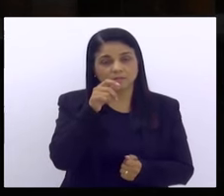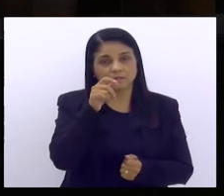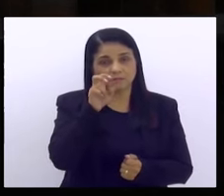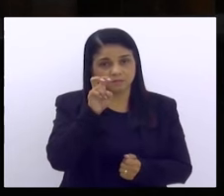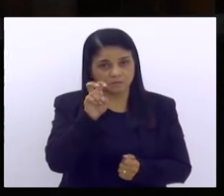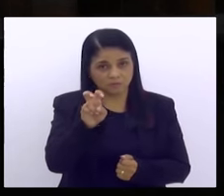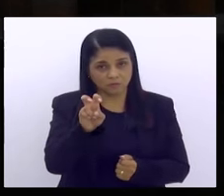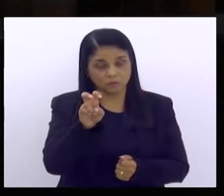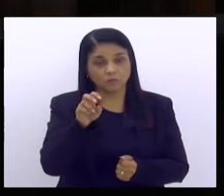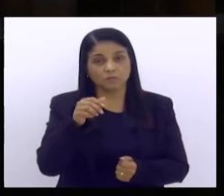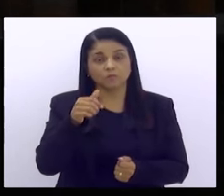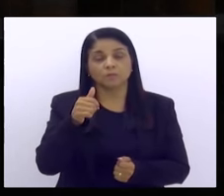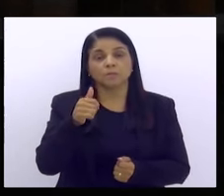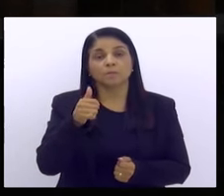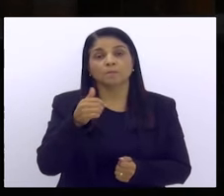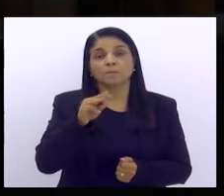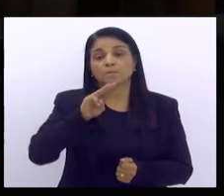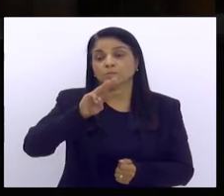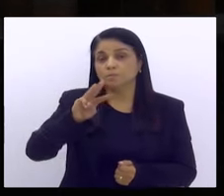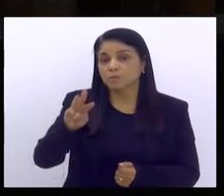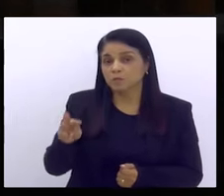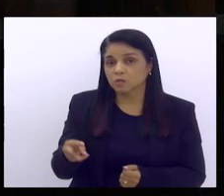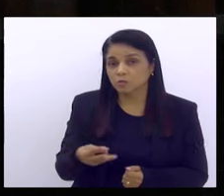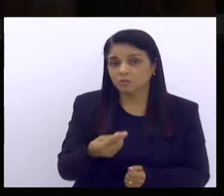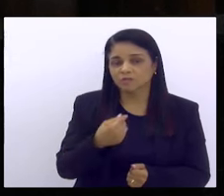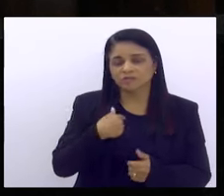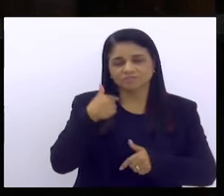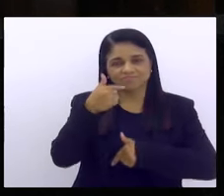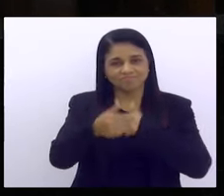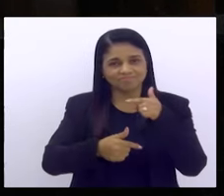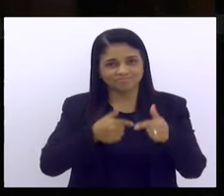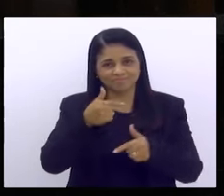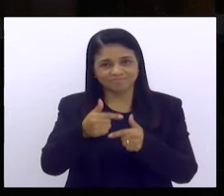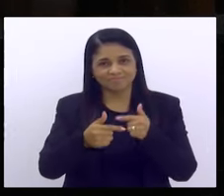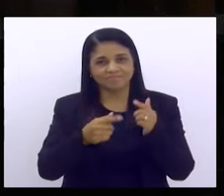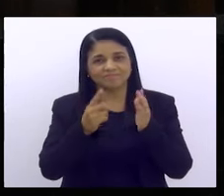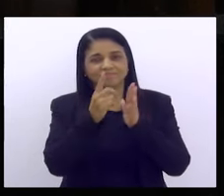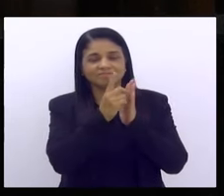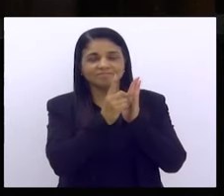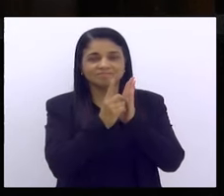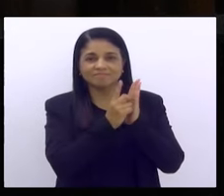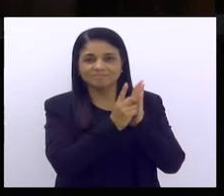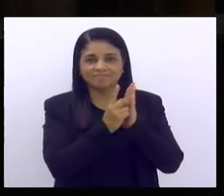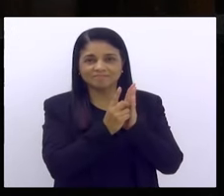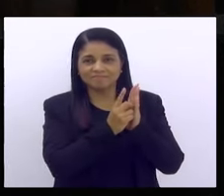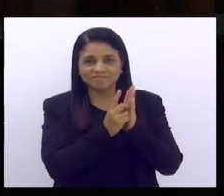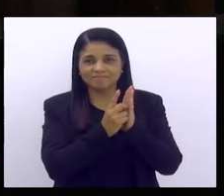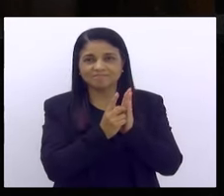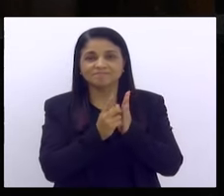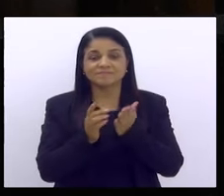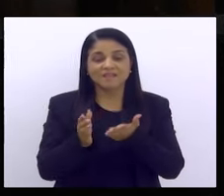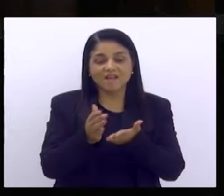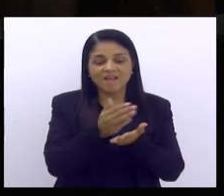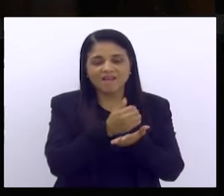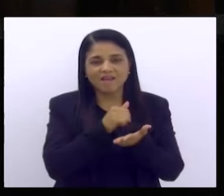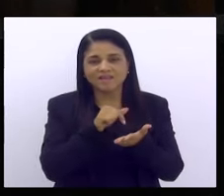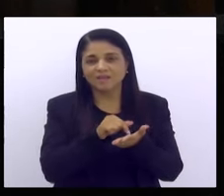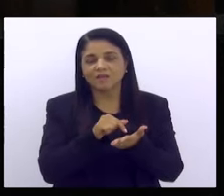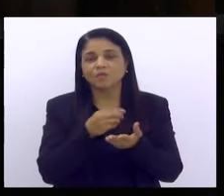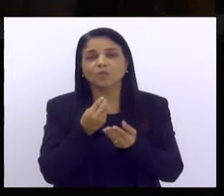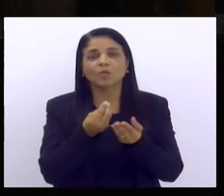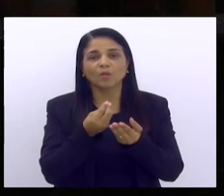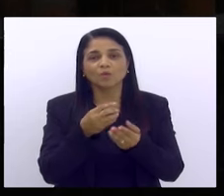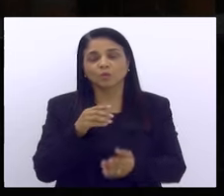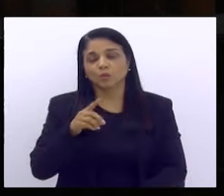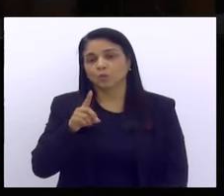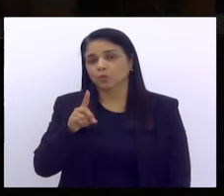755,13 milhões de serviços prestados pelo DETRAN e arrecadados através do